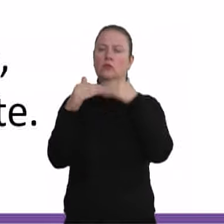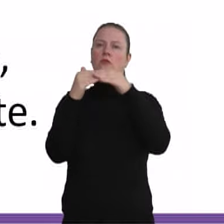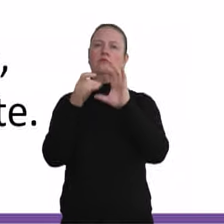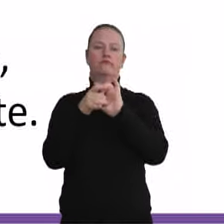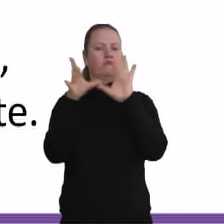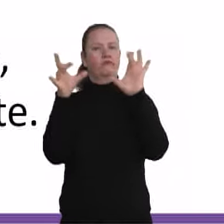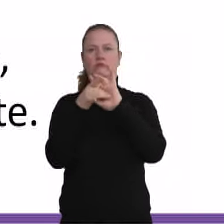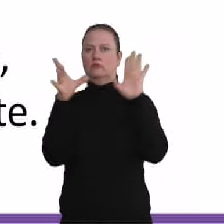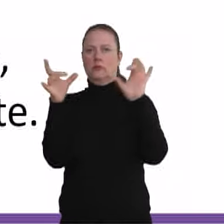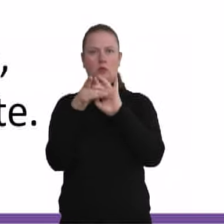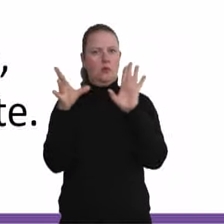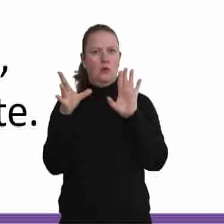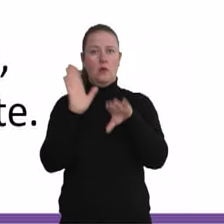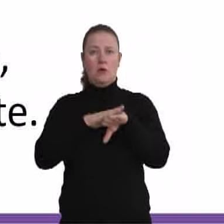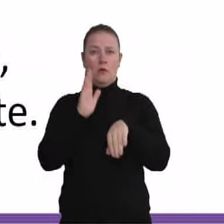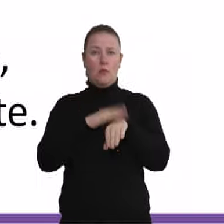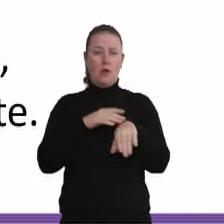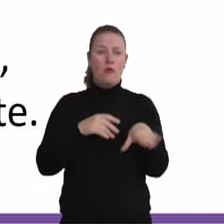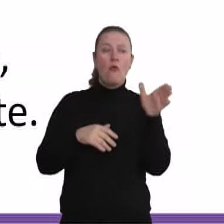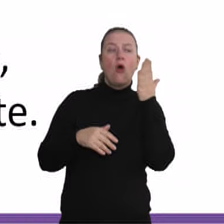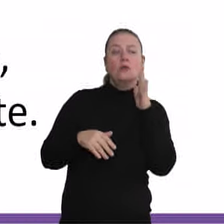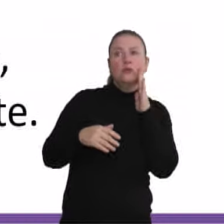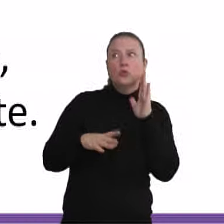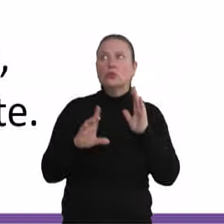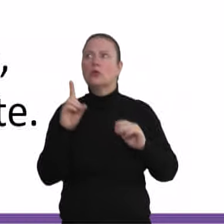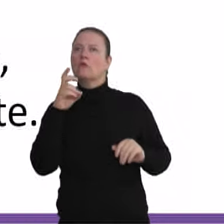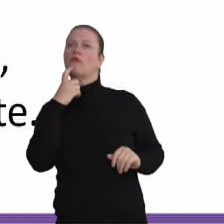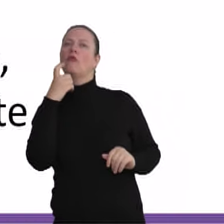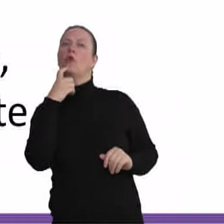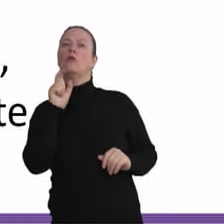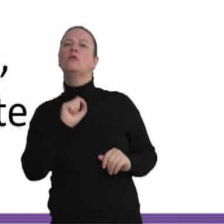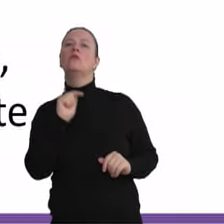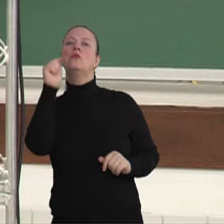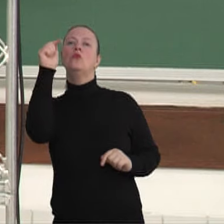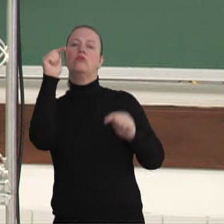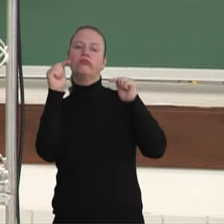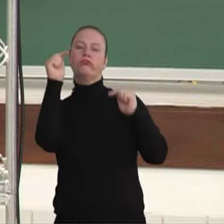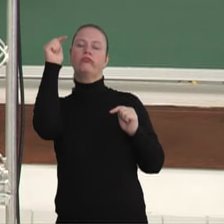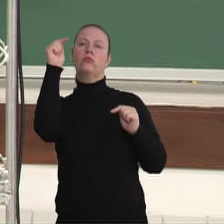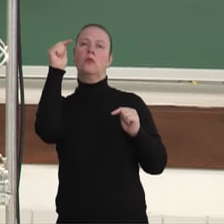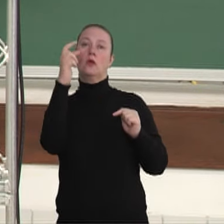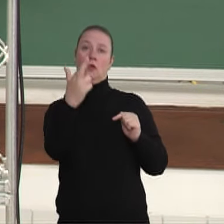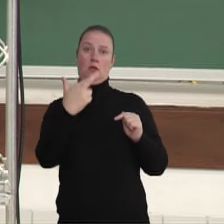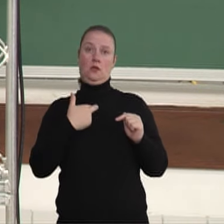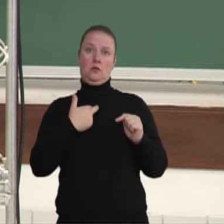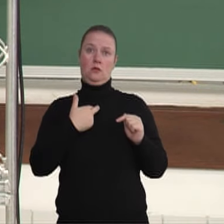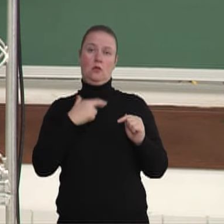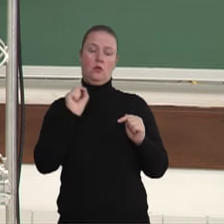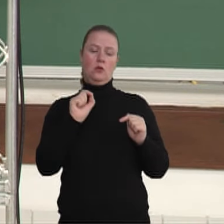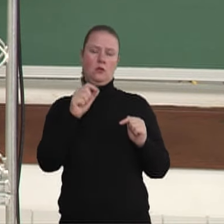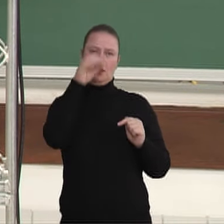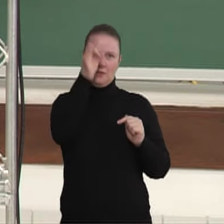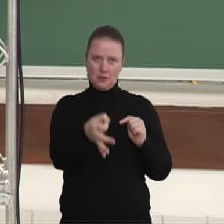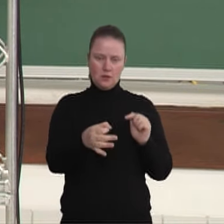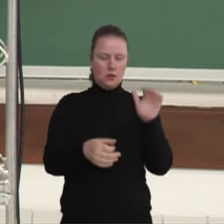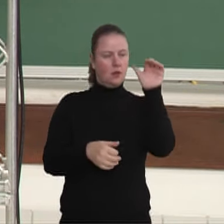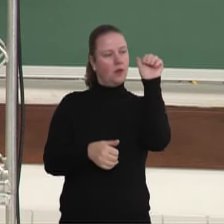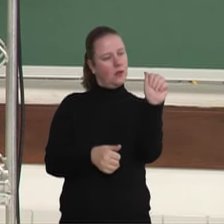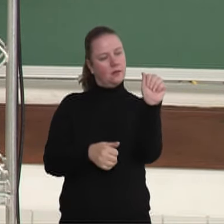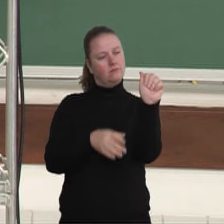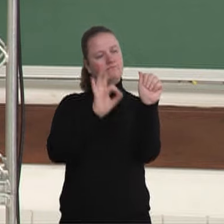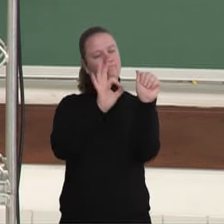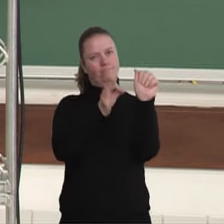espontaneamente sempre do corpo mais frio para o mais quente. Pessoal, então temos como nossa resposta ali a letra A, certo? Então sempre vamos ter